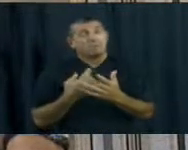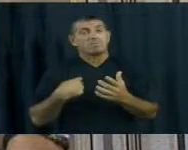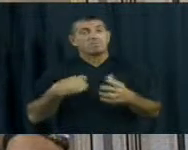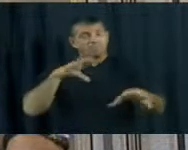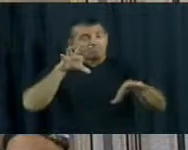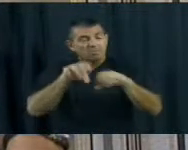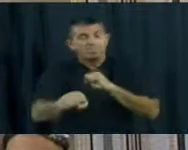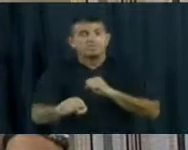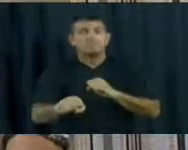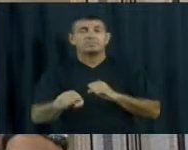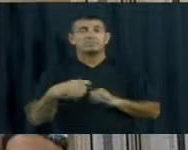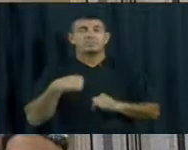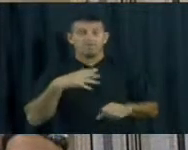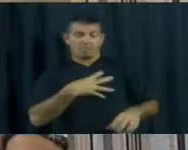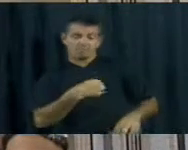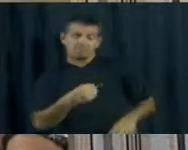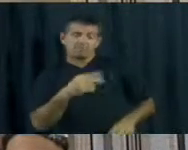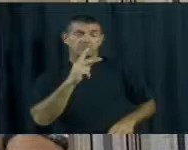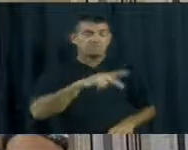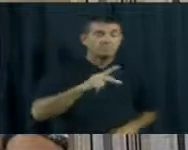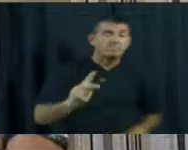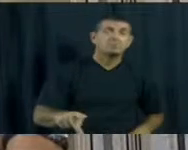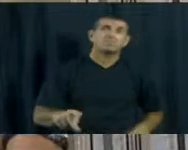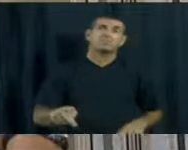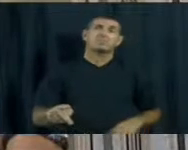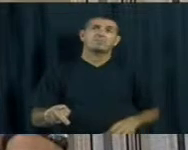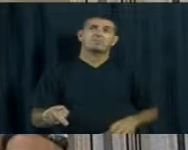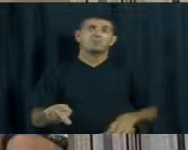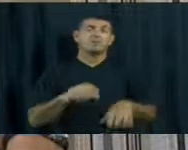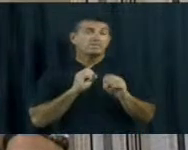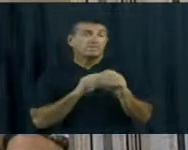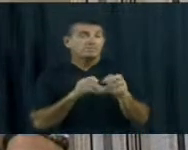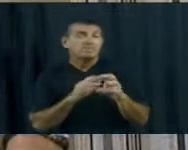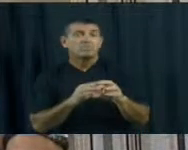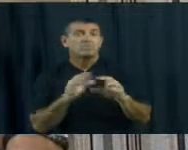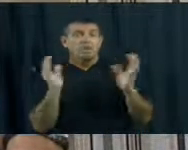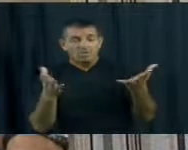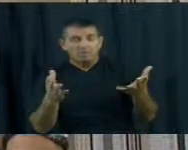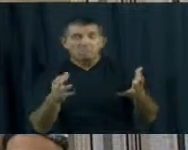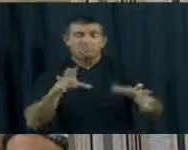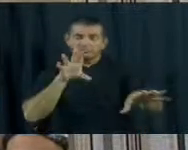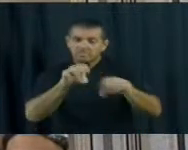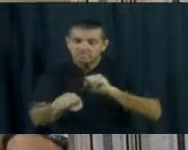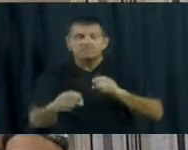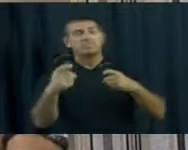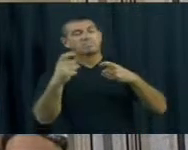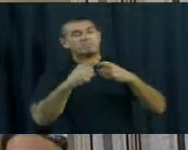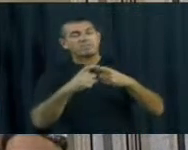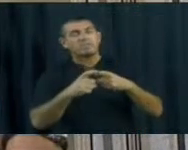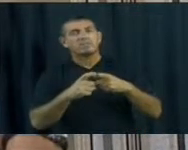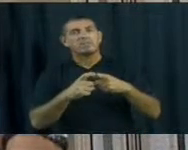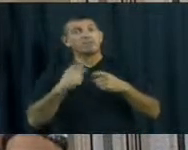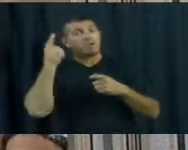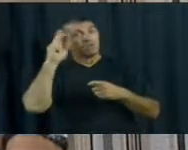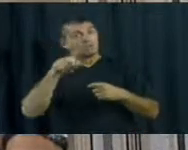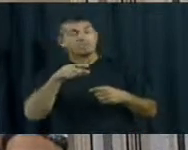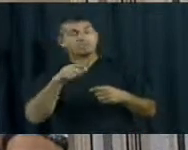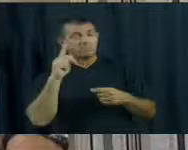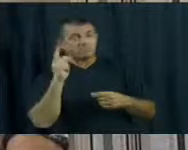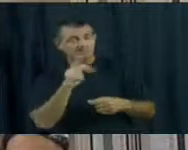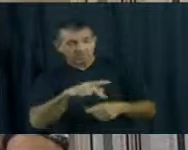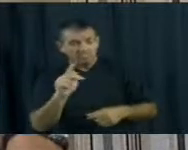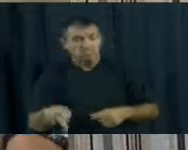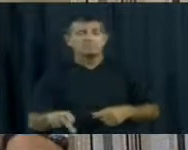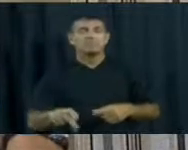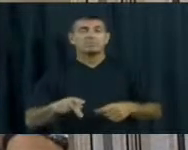Filho de uma professora primária, de um operário que conseguiu ser médico. Então, você, Luciana, como professora, sabe muito bem disso. A